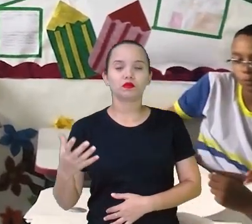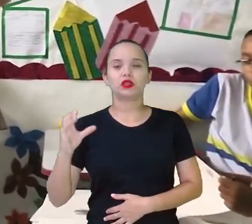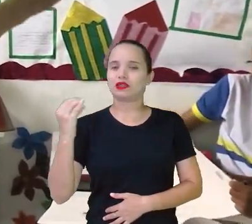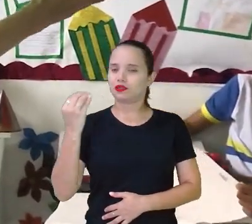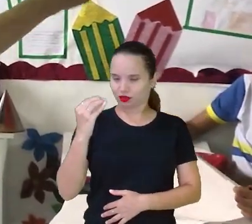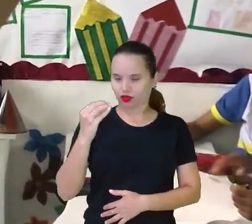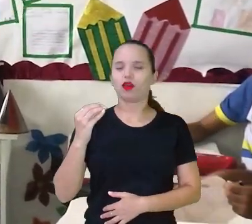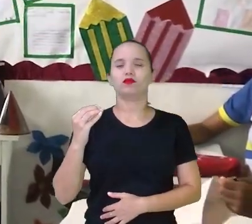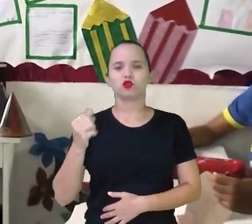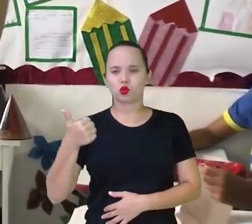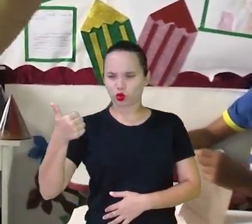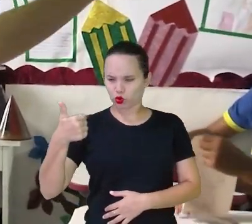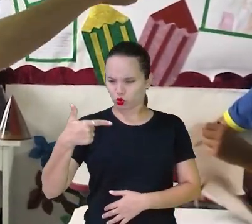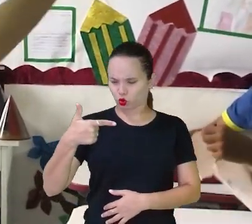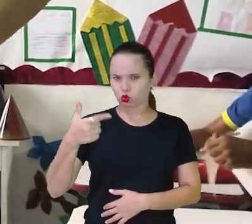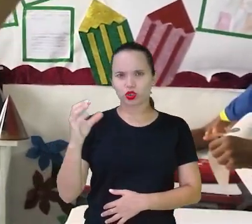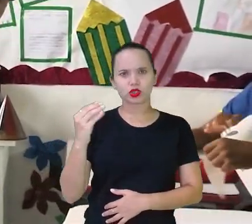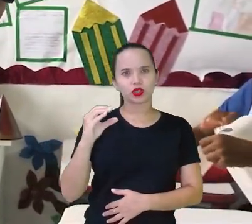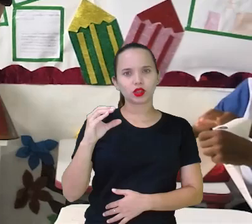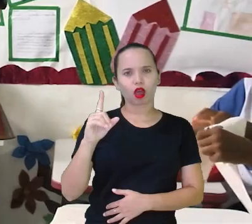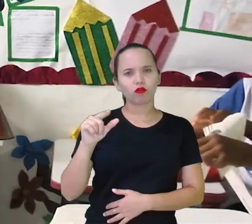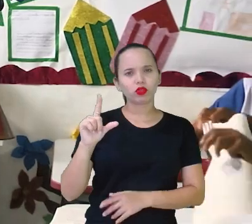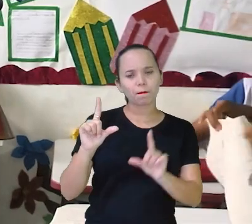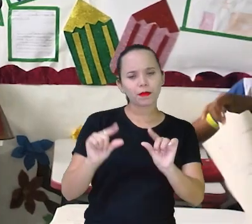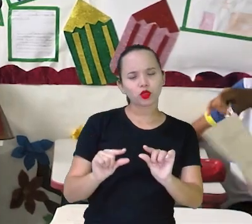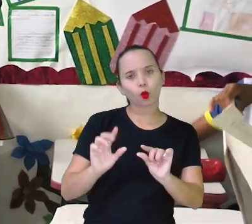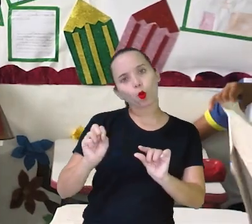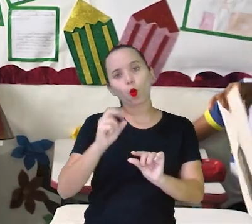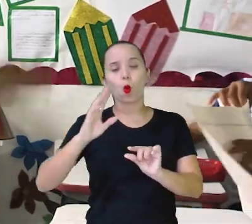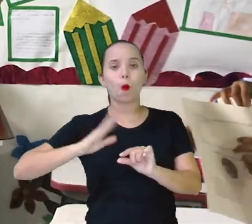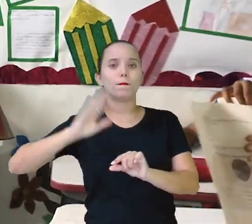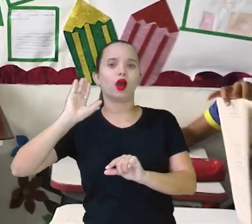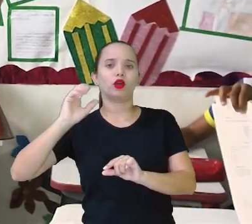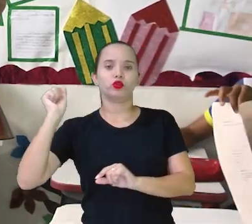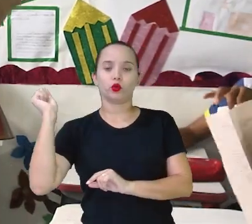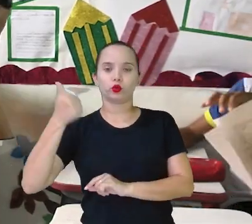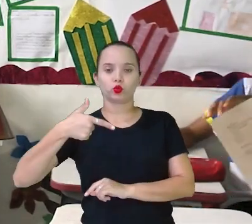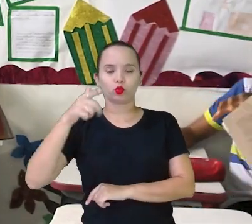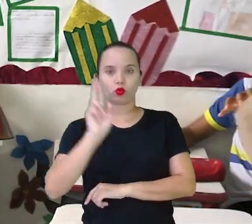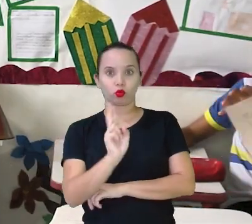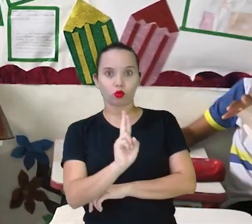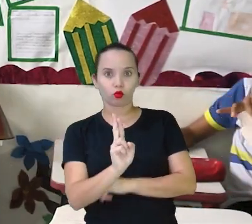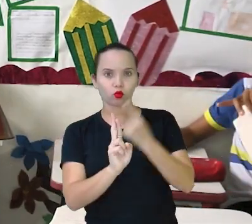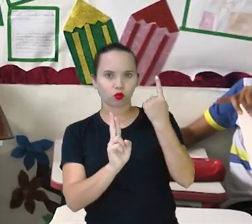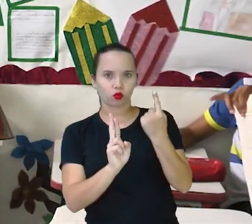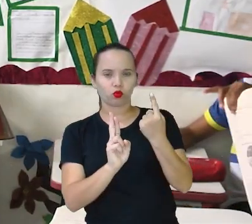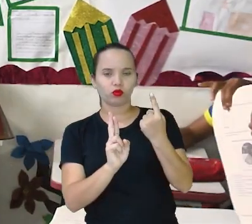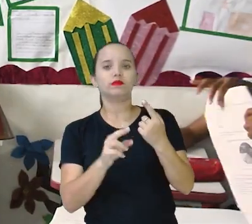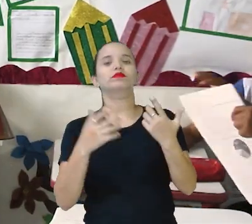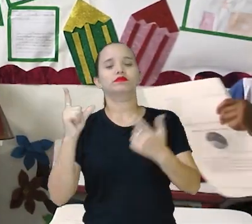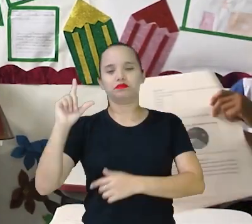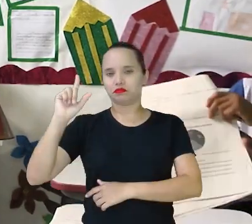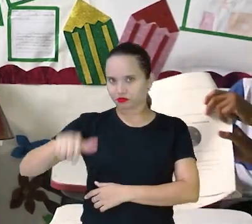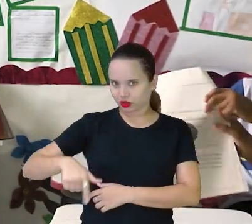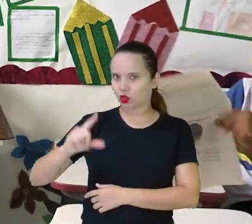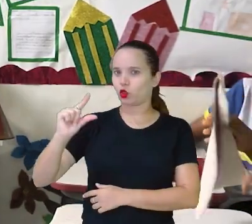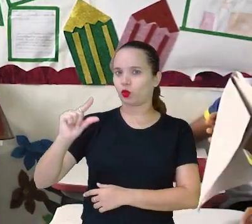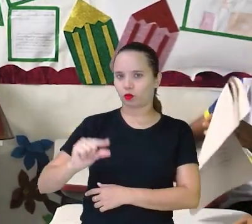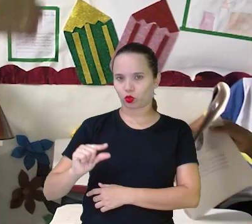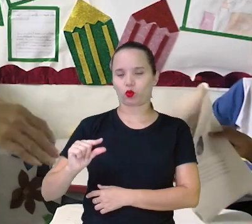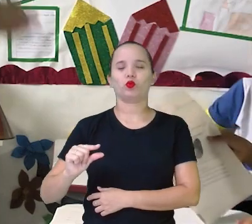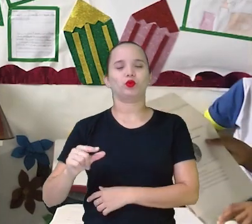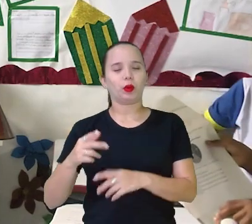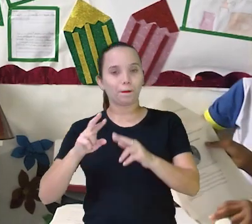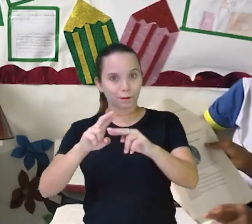Centavos. 12 centavos é maior ou menor do que o real? Menor do que o real, por isso que ele está depois da vírgula,